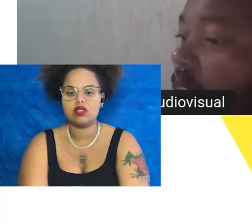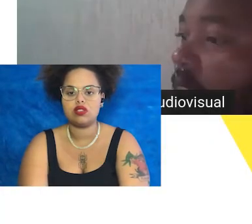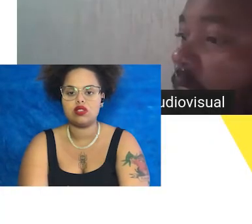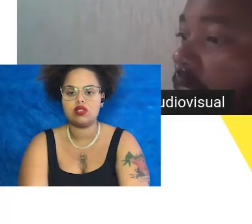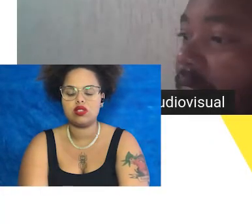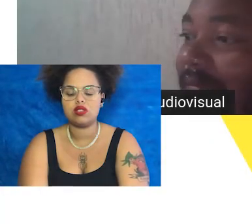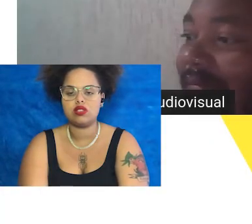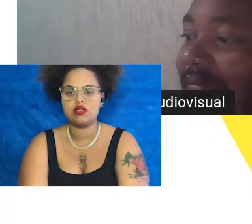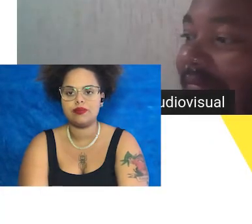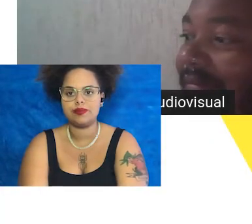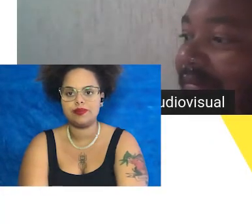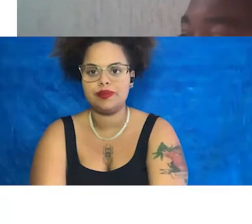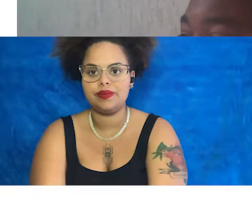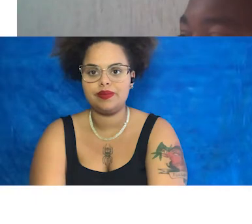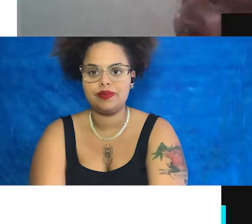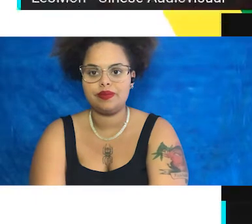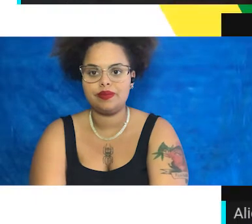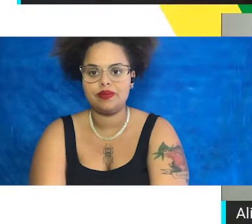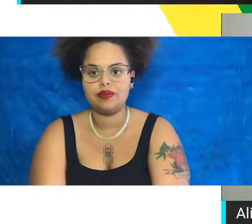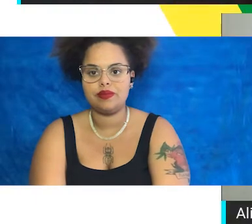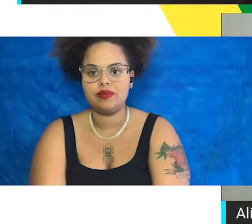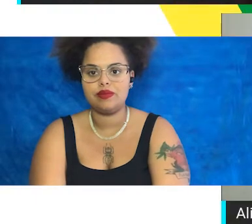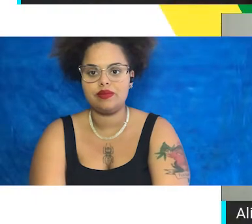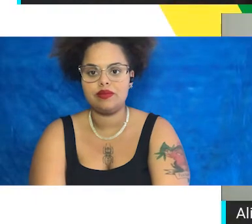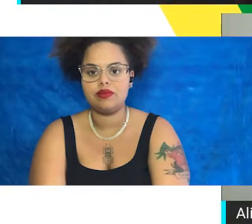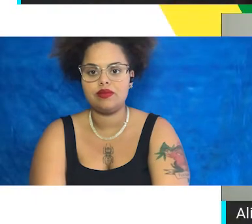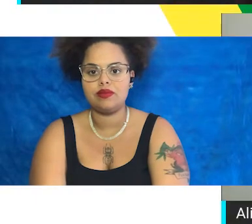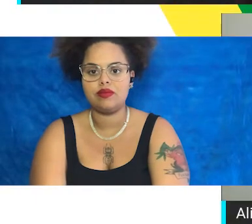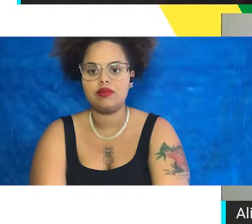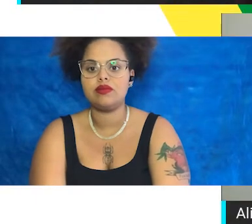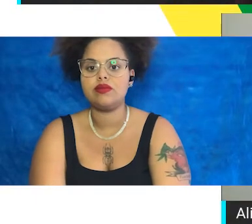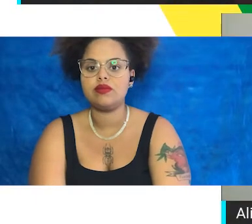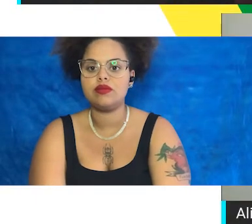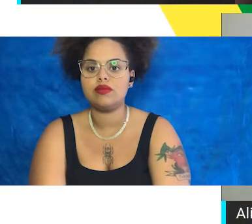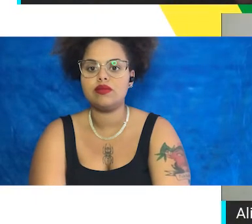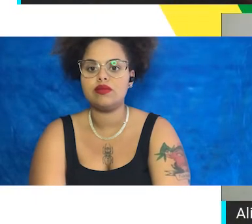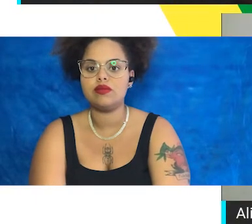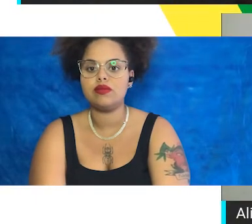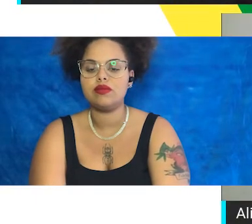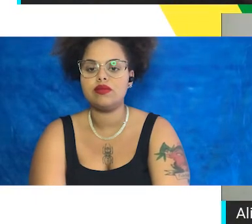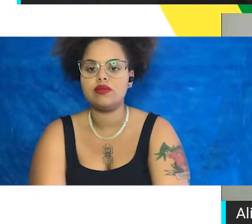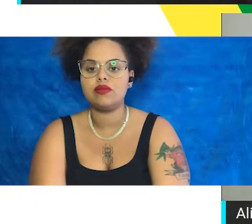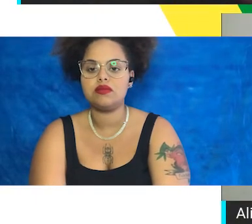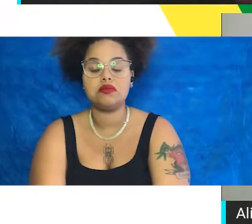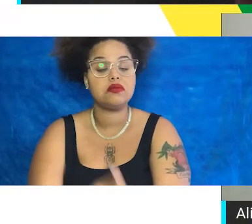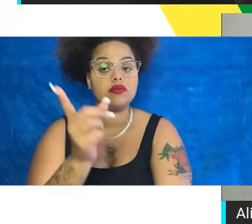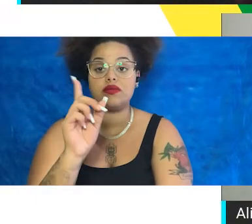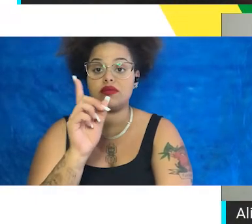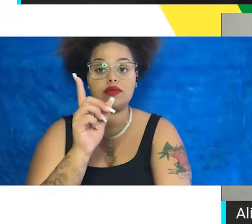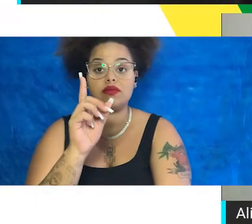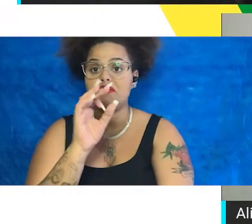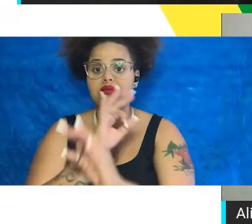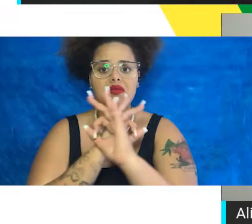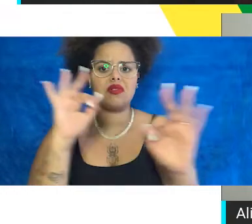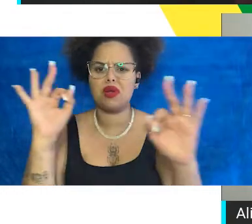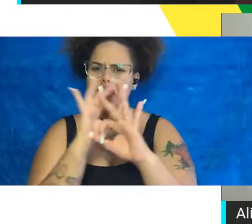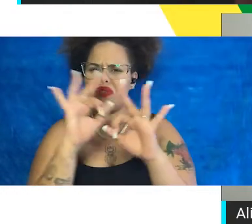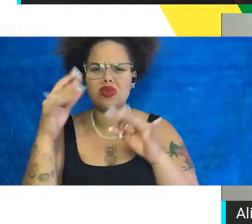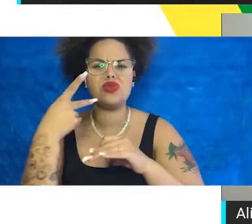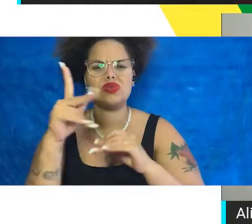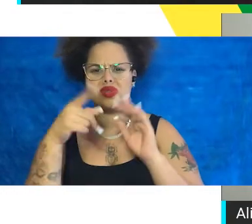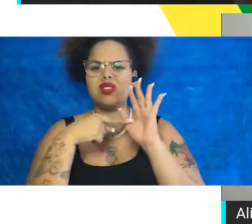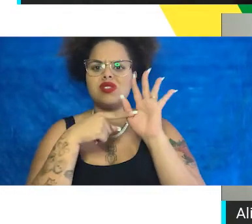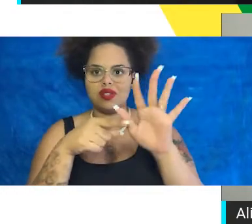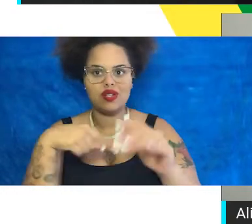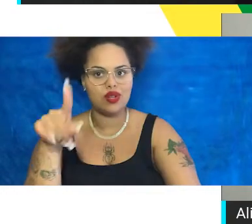Mais algum ponto, Léo, que você acha que a gente pode levantar? Não, tá maravilhoso as suas explanações. Vocês estão